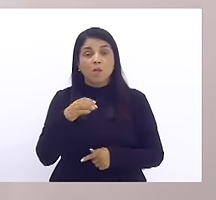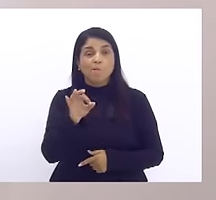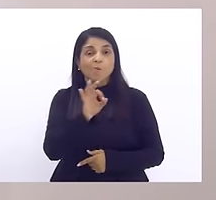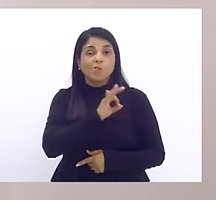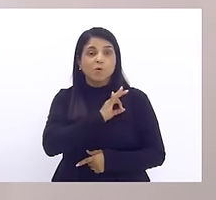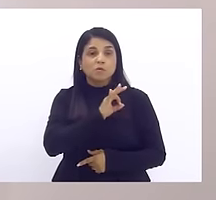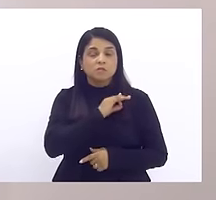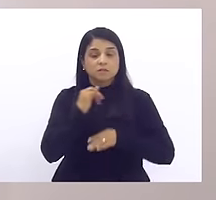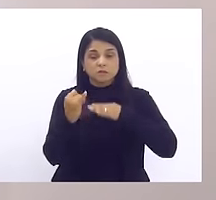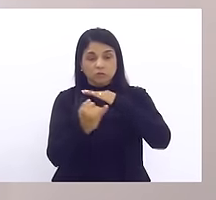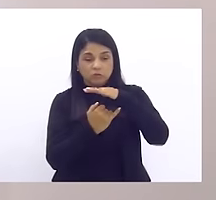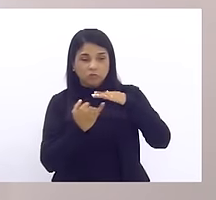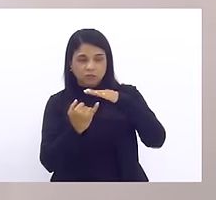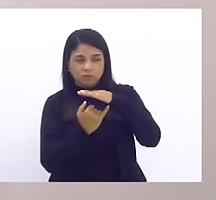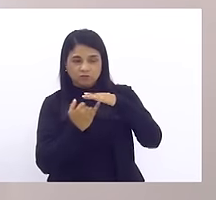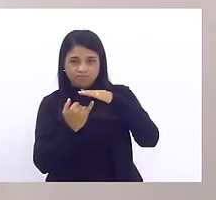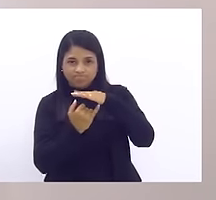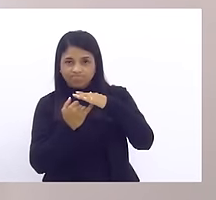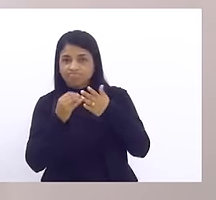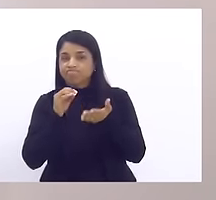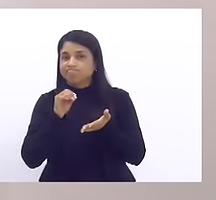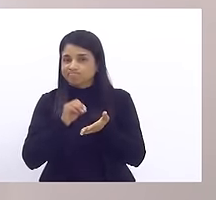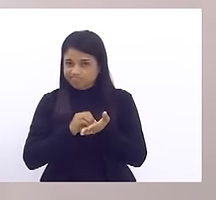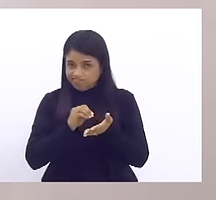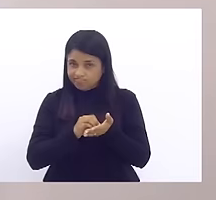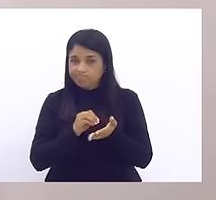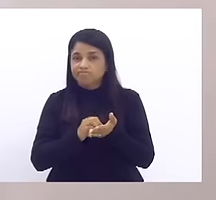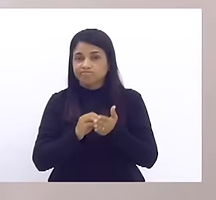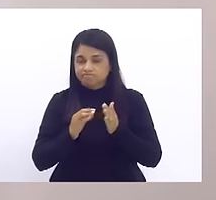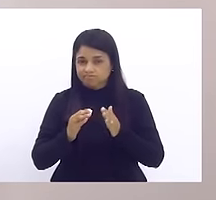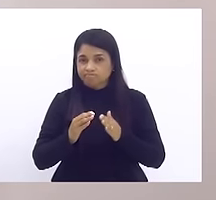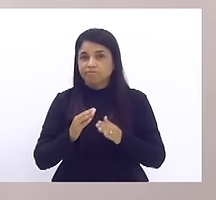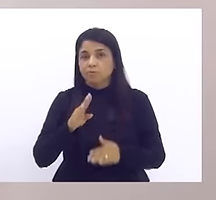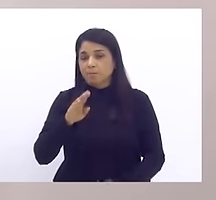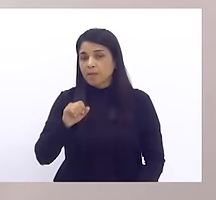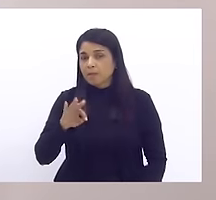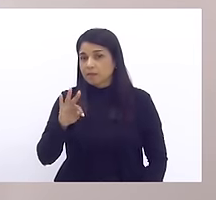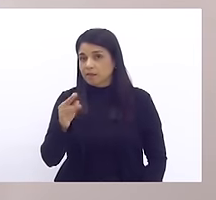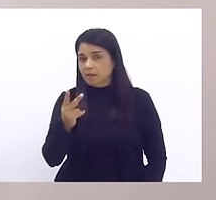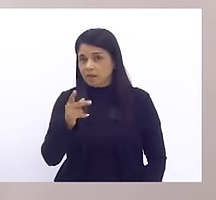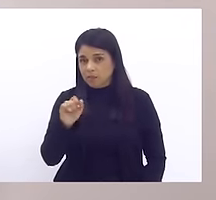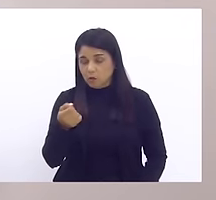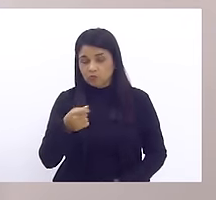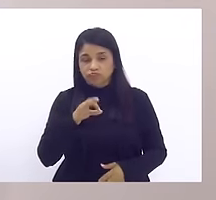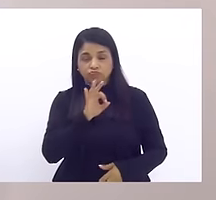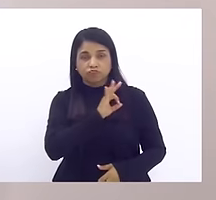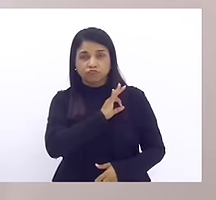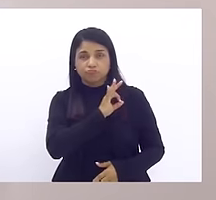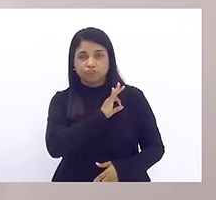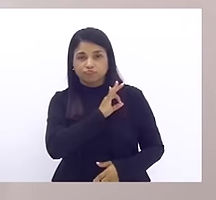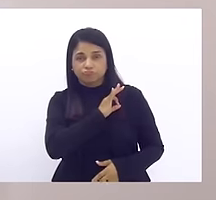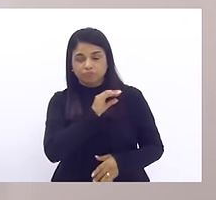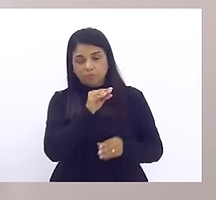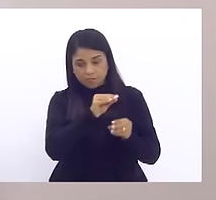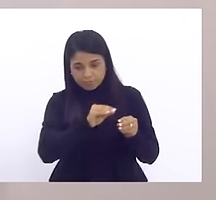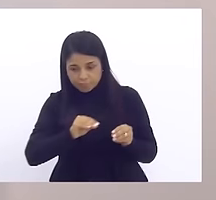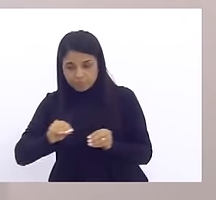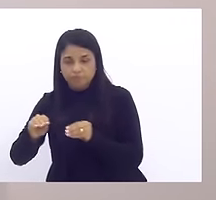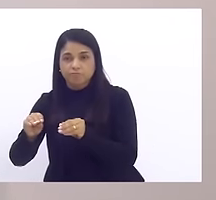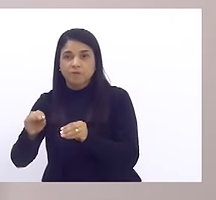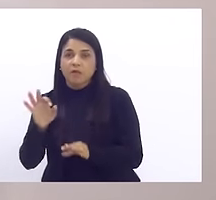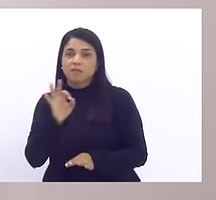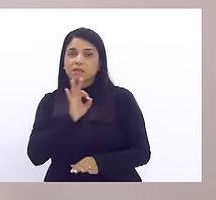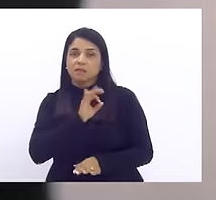uma instituição que já tem um déficit operacional deslocados das suas delegacias de origem para dar